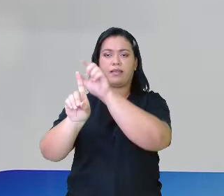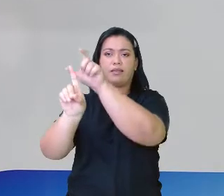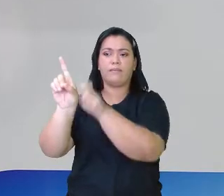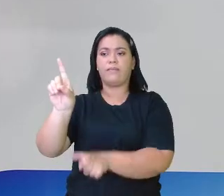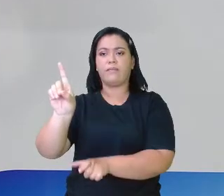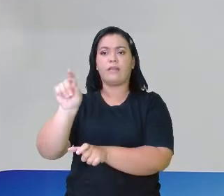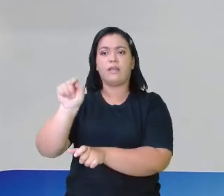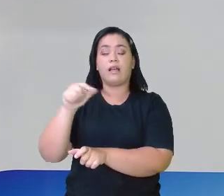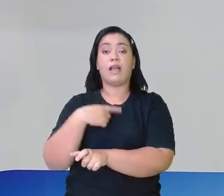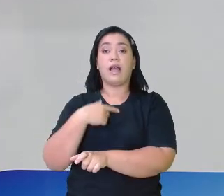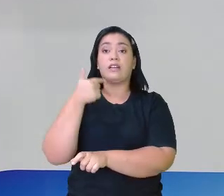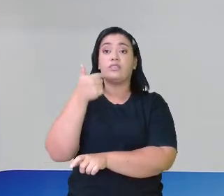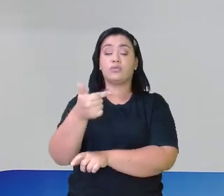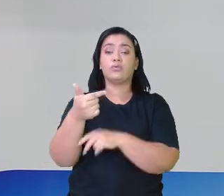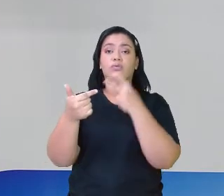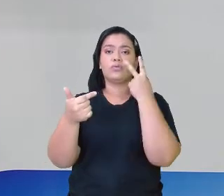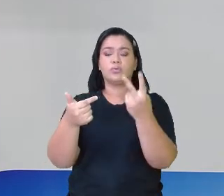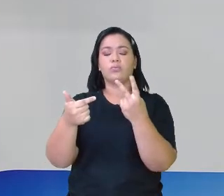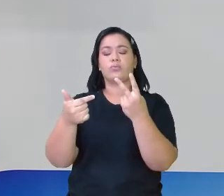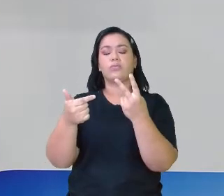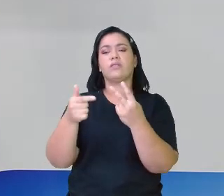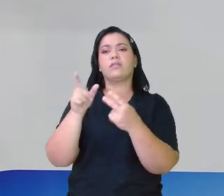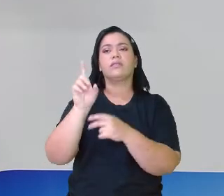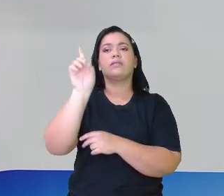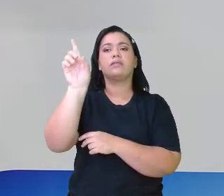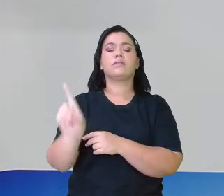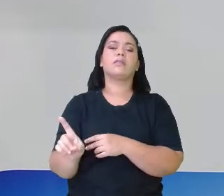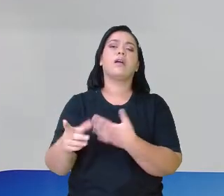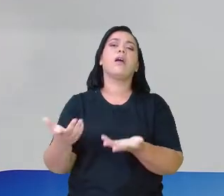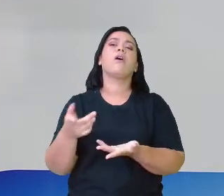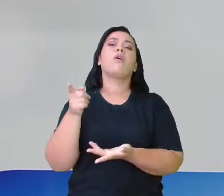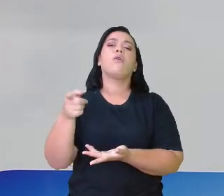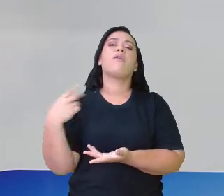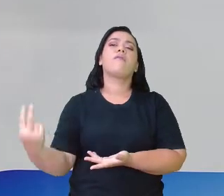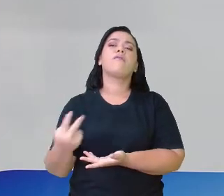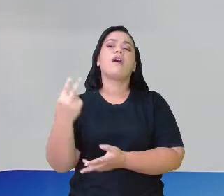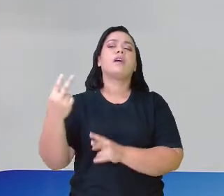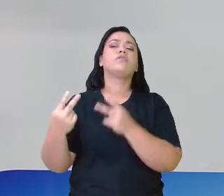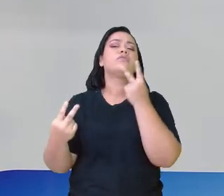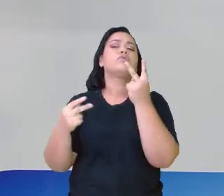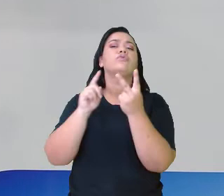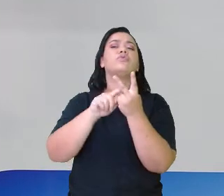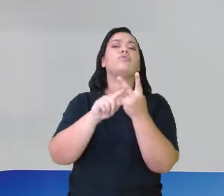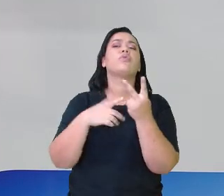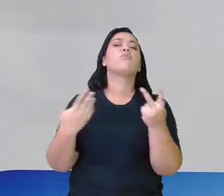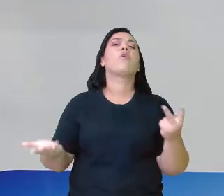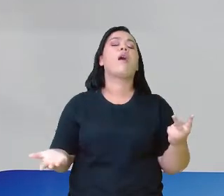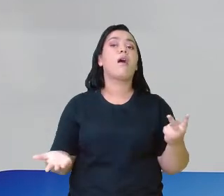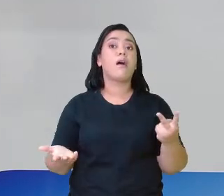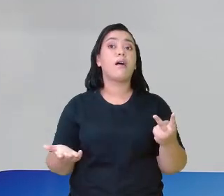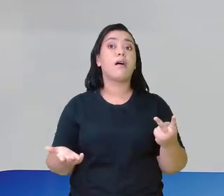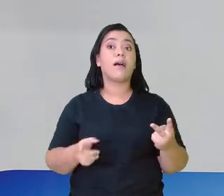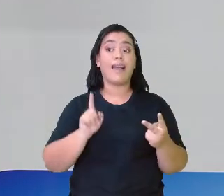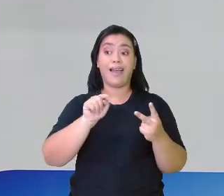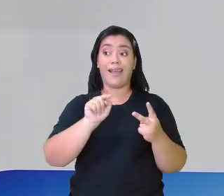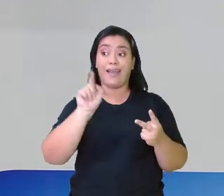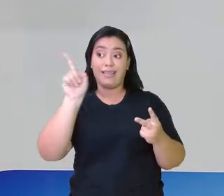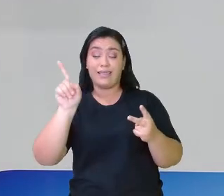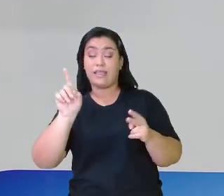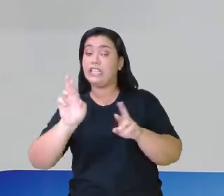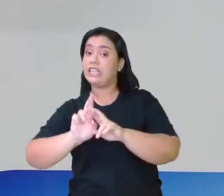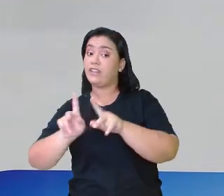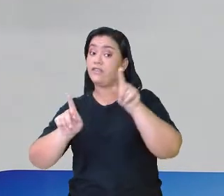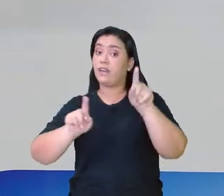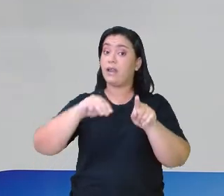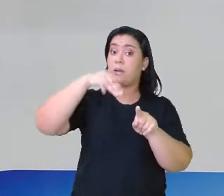tenho duas dezenas, quanto é que está valendo esse 2 aí da dezena? Que não é a mesma coisa